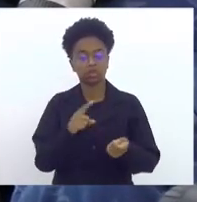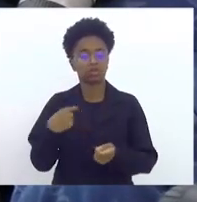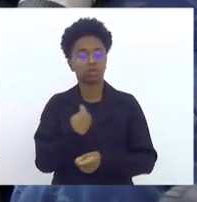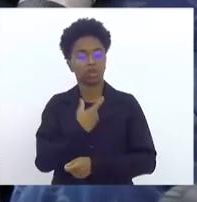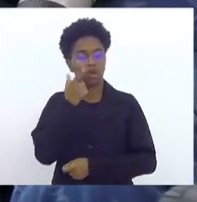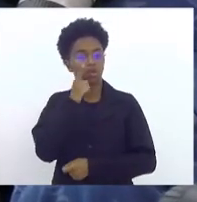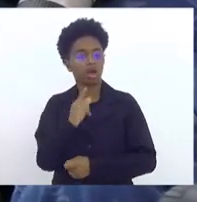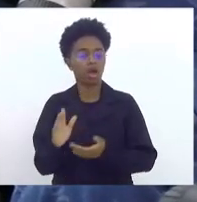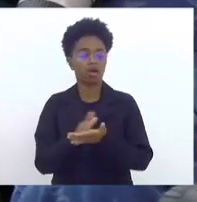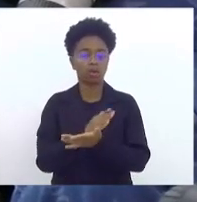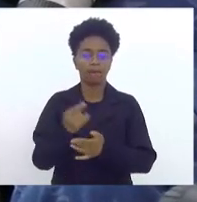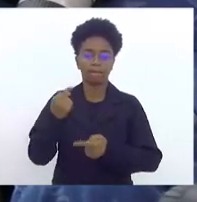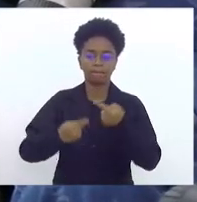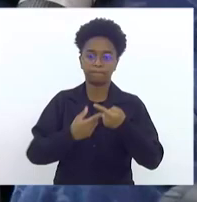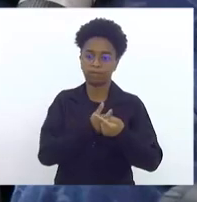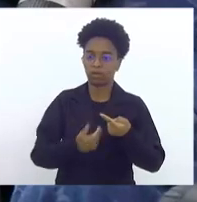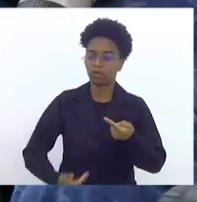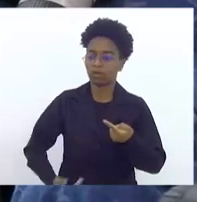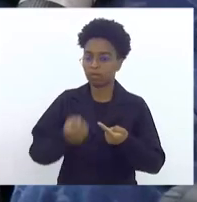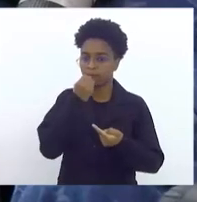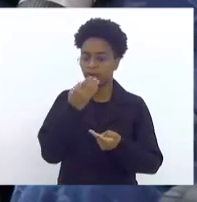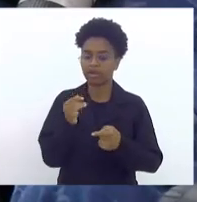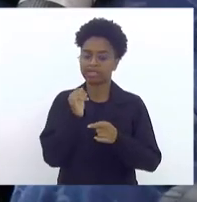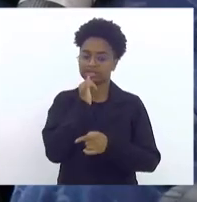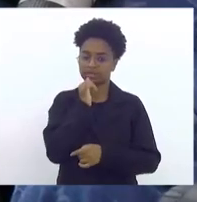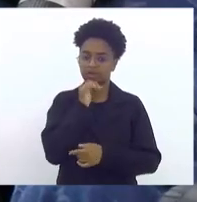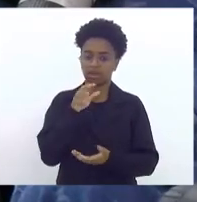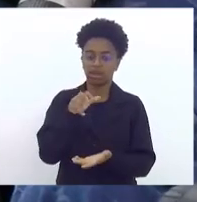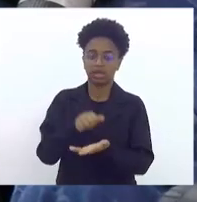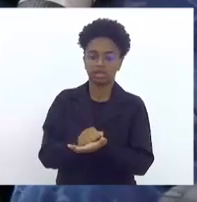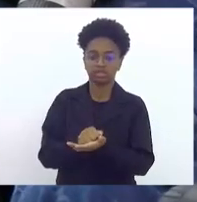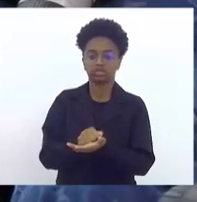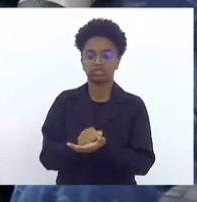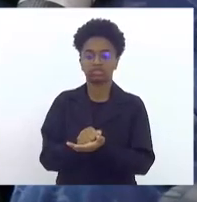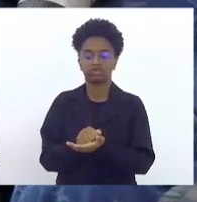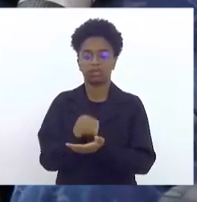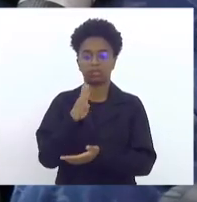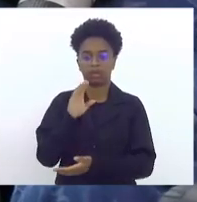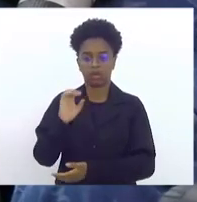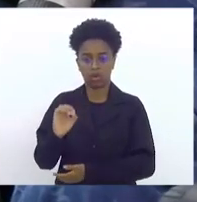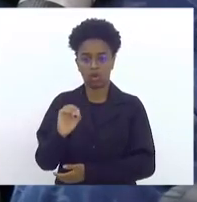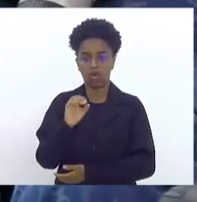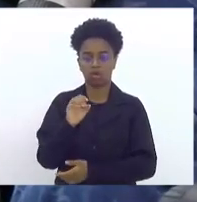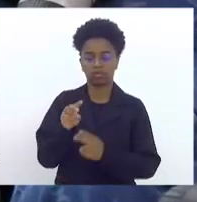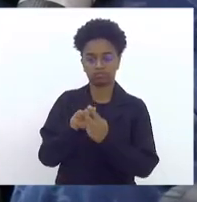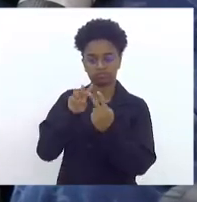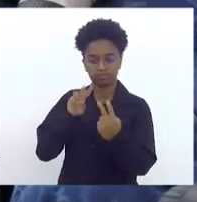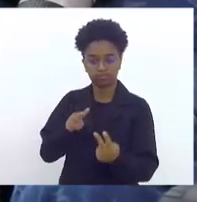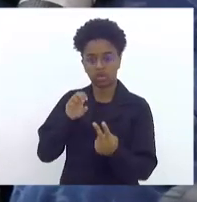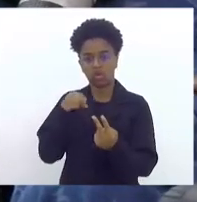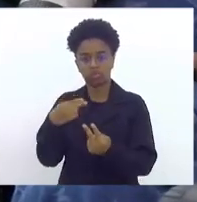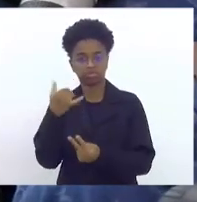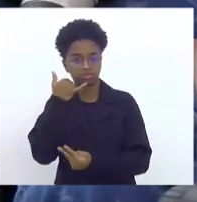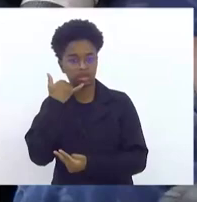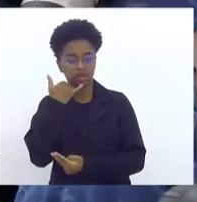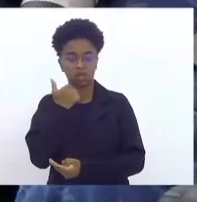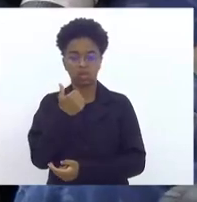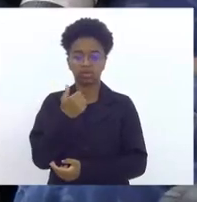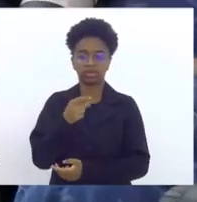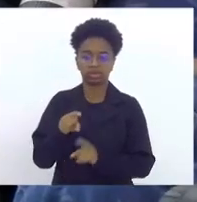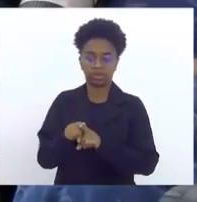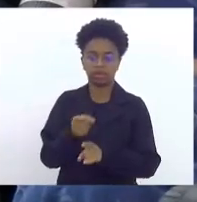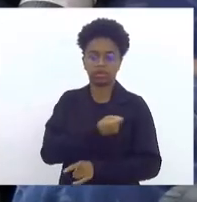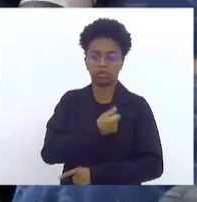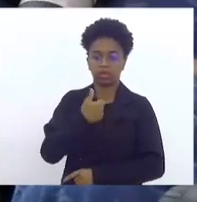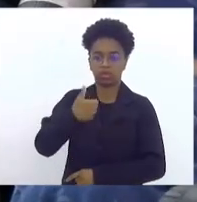políticas públicas boas como registro de ocorrência online por telefone número 97 campanha do sinal